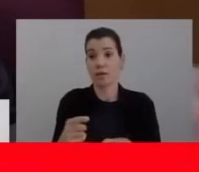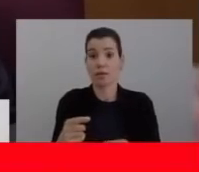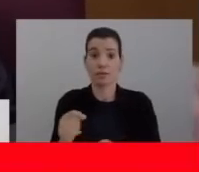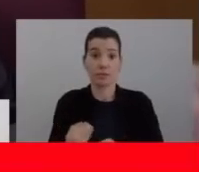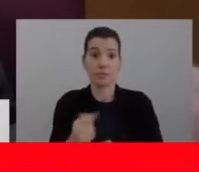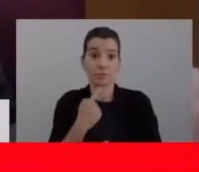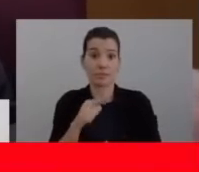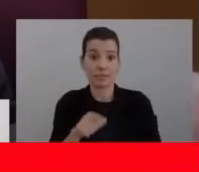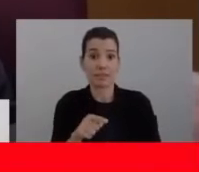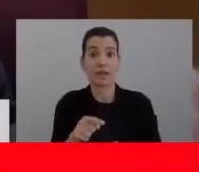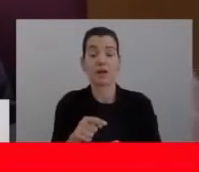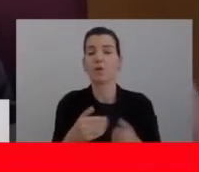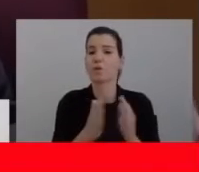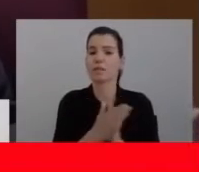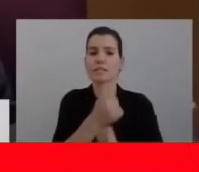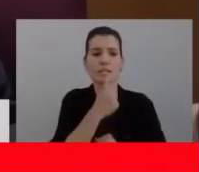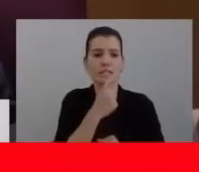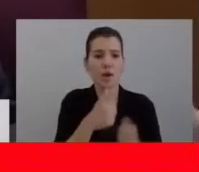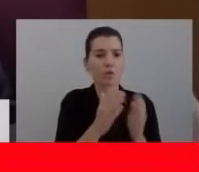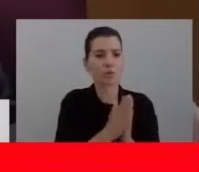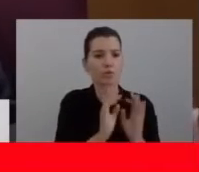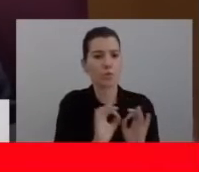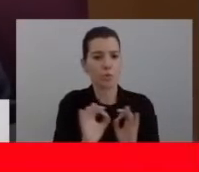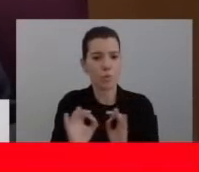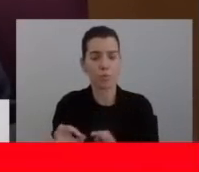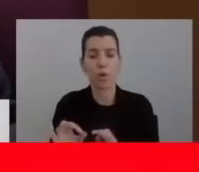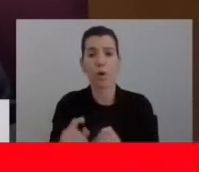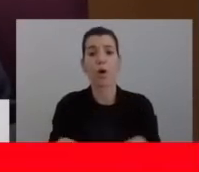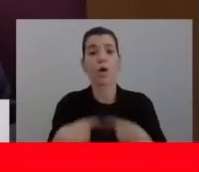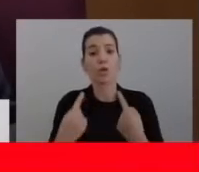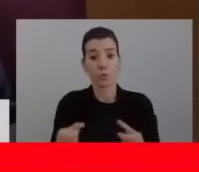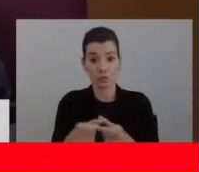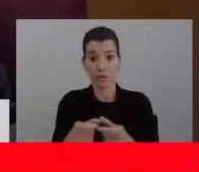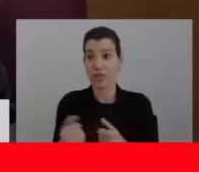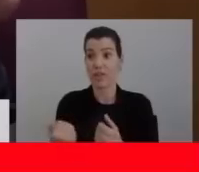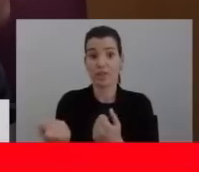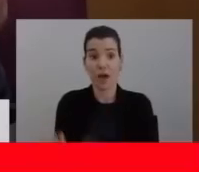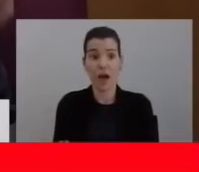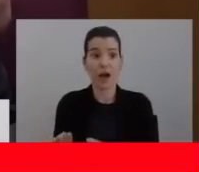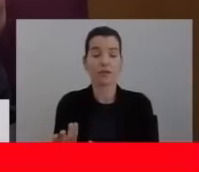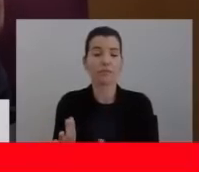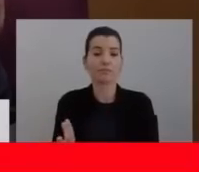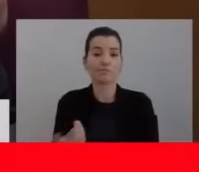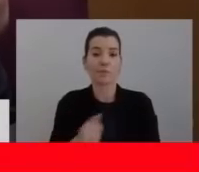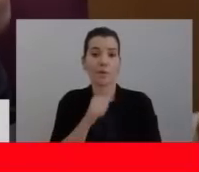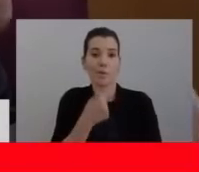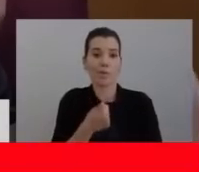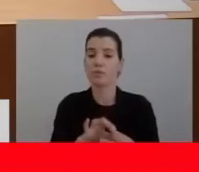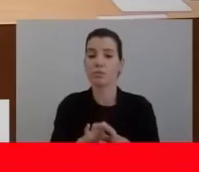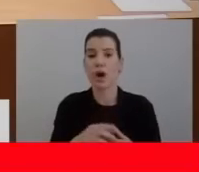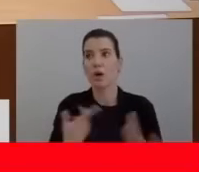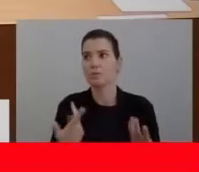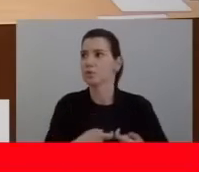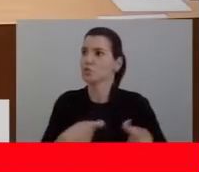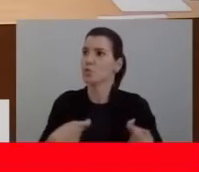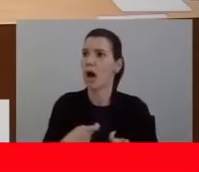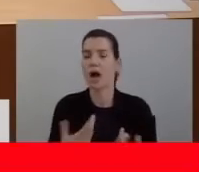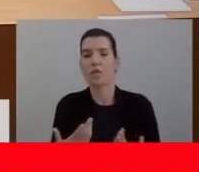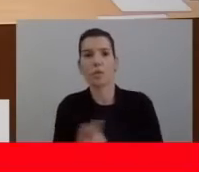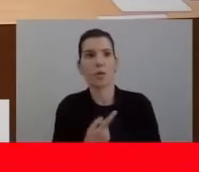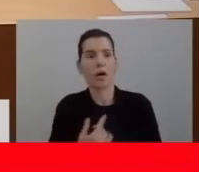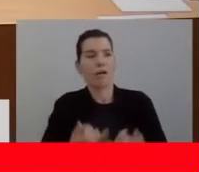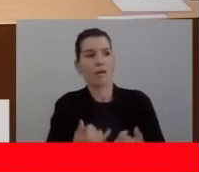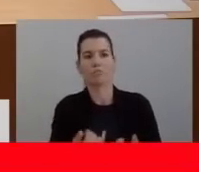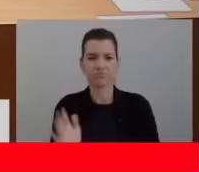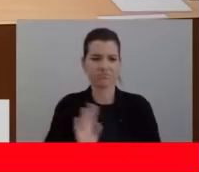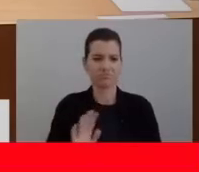dados depois de todas as decisões já terem sido tomadas Daí tava por terra a possibilidade de se levantar eventualmente essa Inter pretação ou eu acho que a